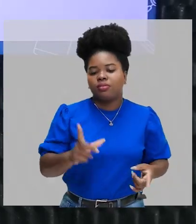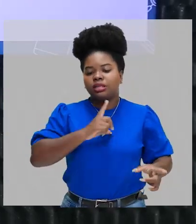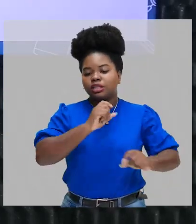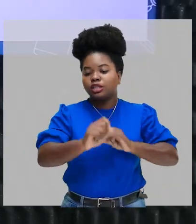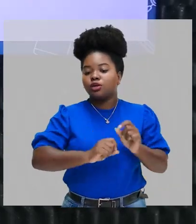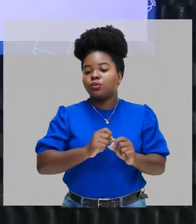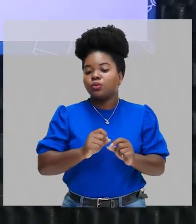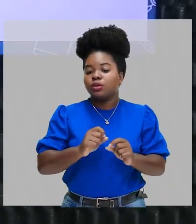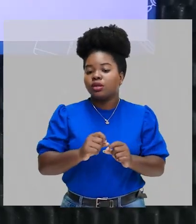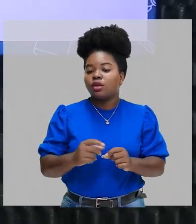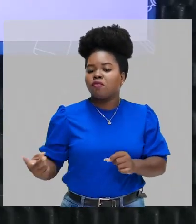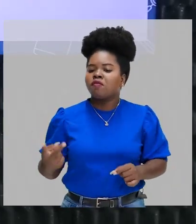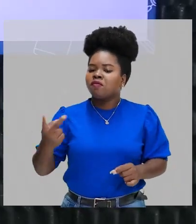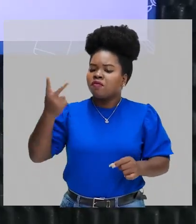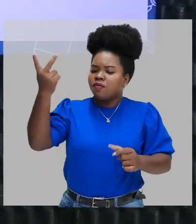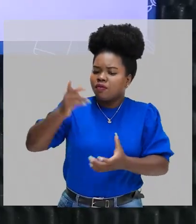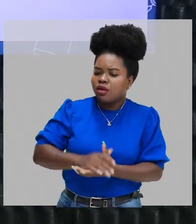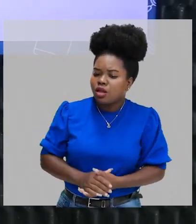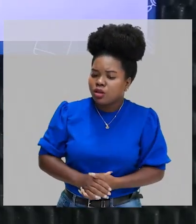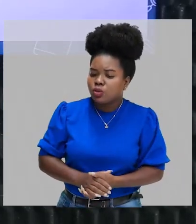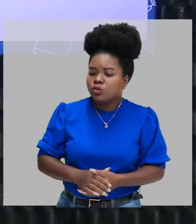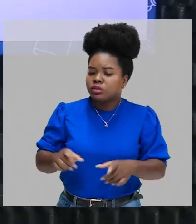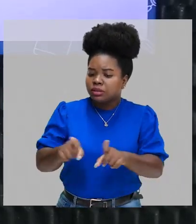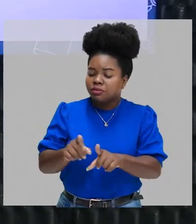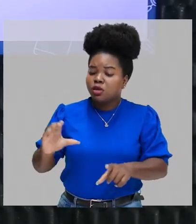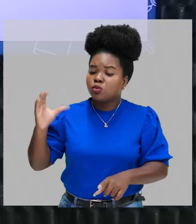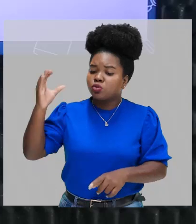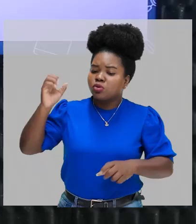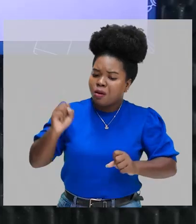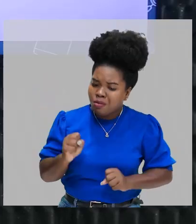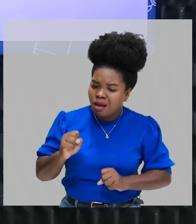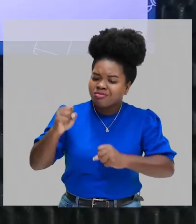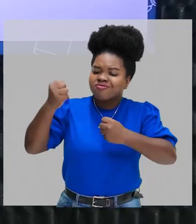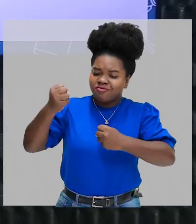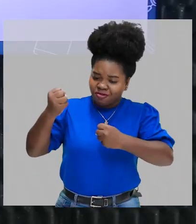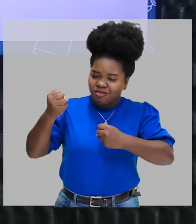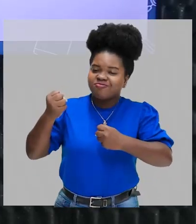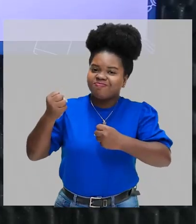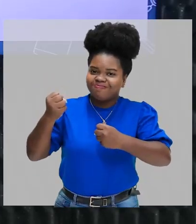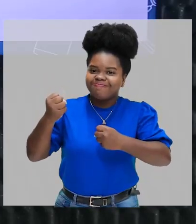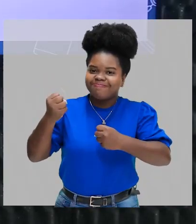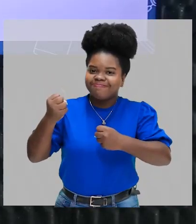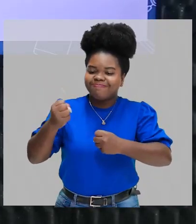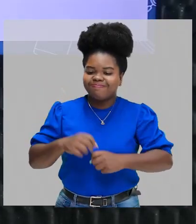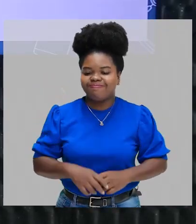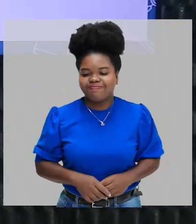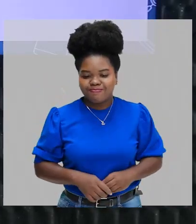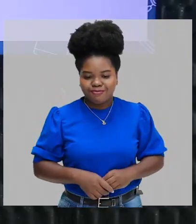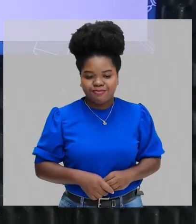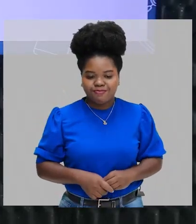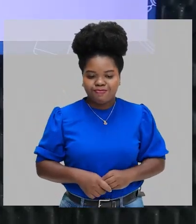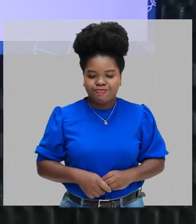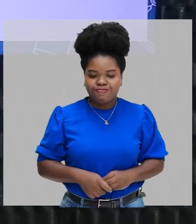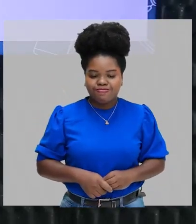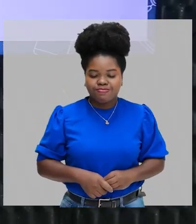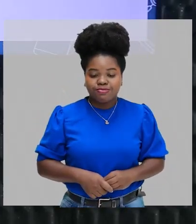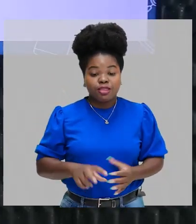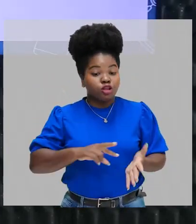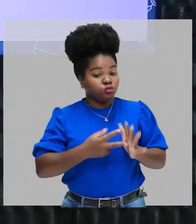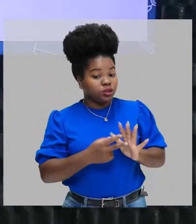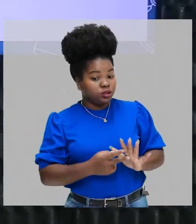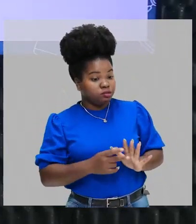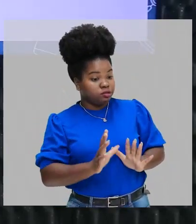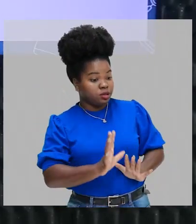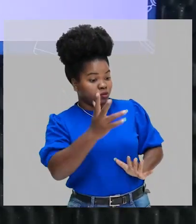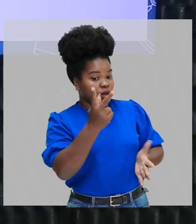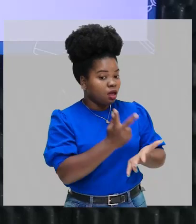nisso um valor estético e cultural mais forte, mais presente. Tá? Não quer dizer que isso